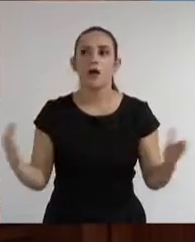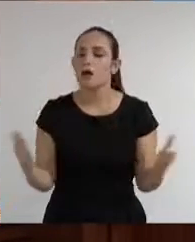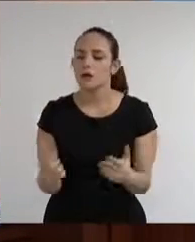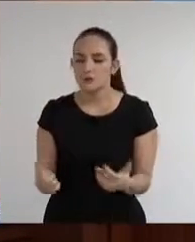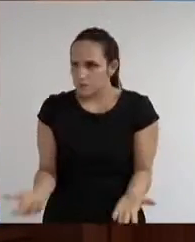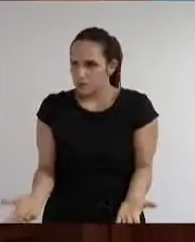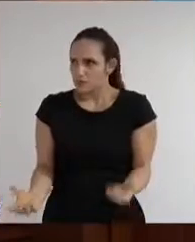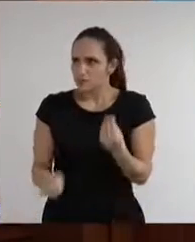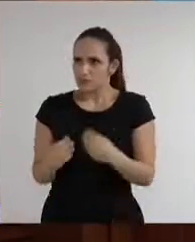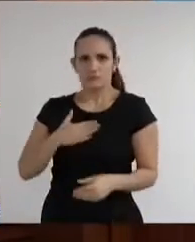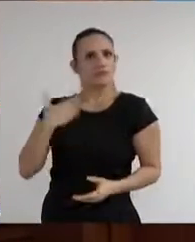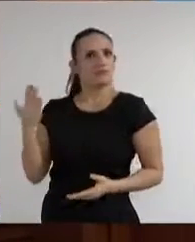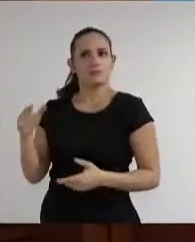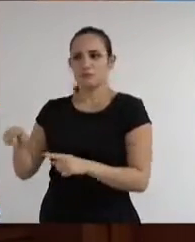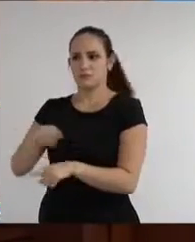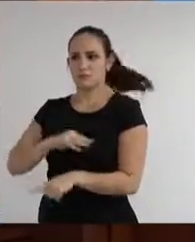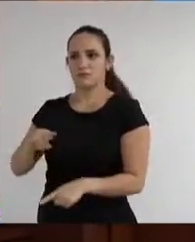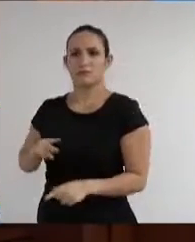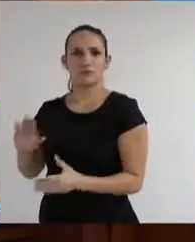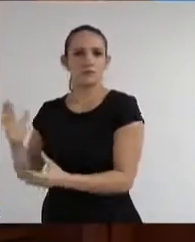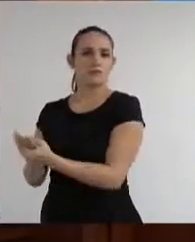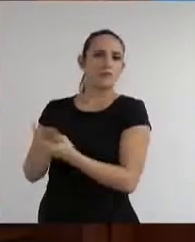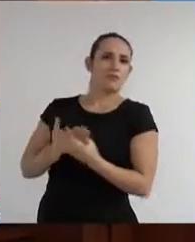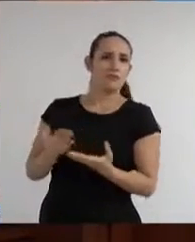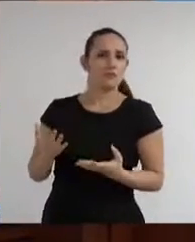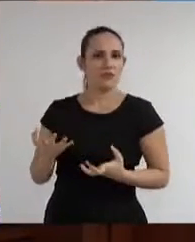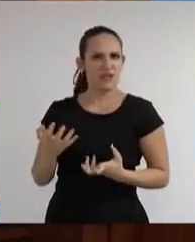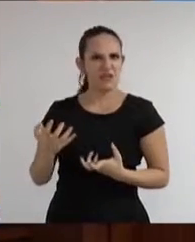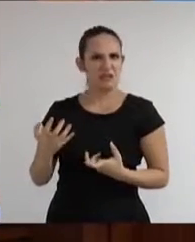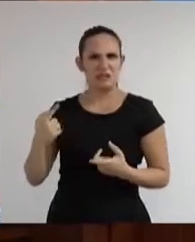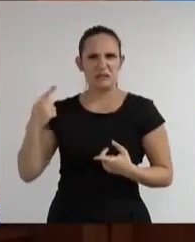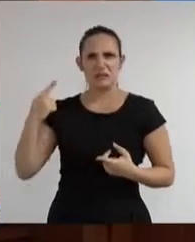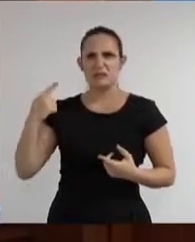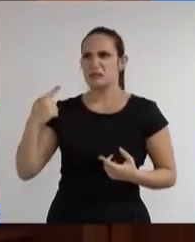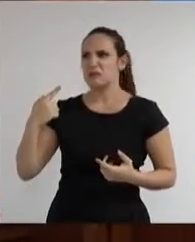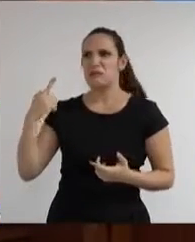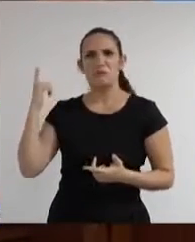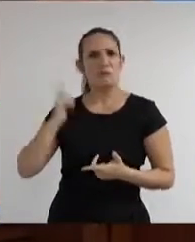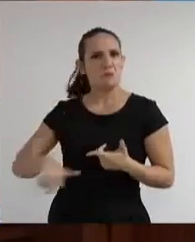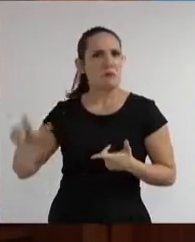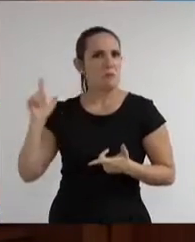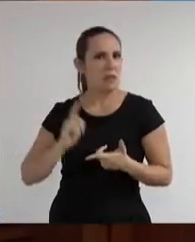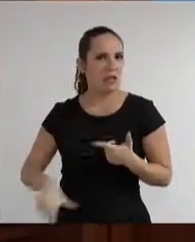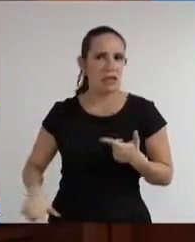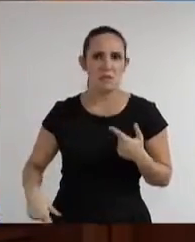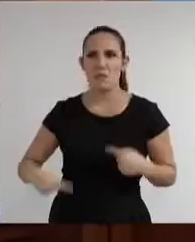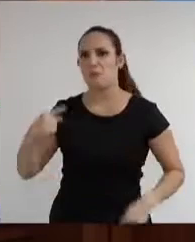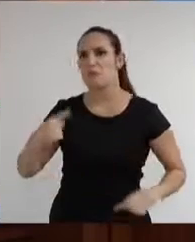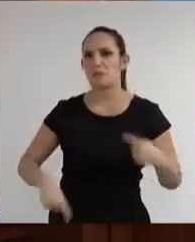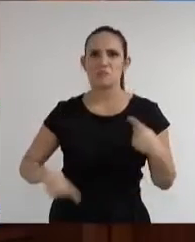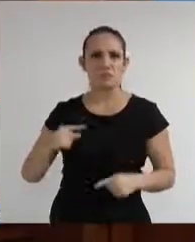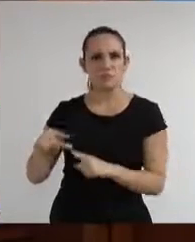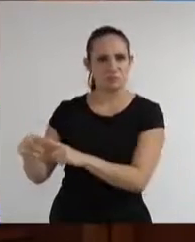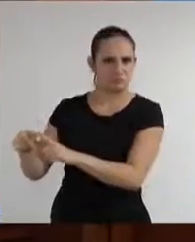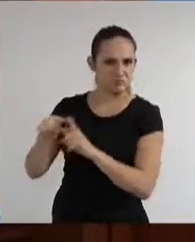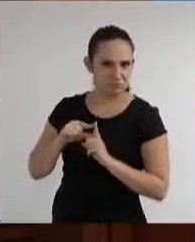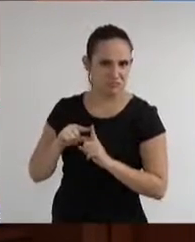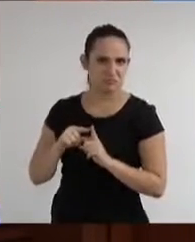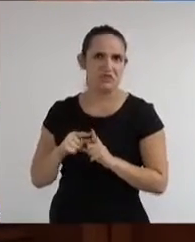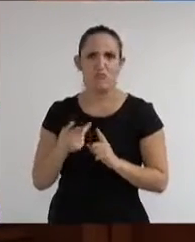essa vertente aí. Hoje o Ministério Público está criando toda essa celeuma, inclusive sobre a ameaça de